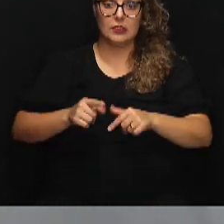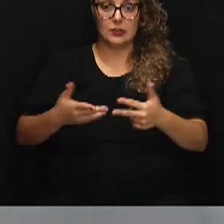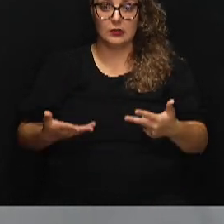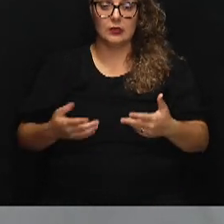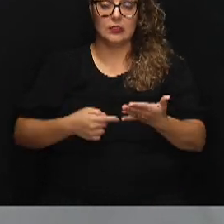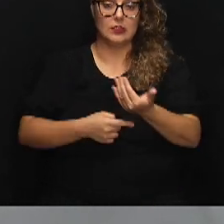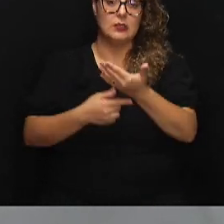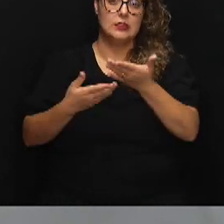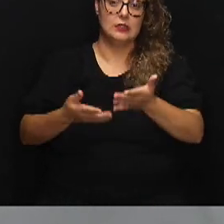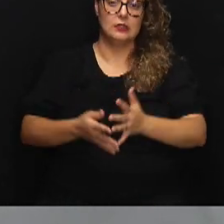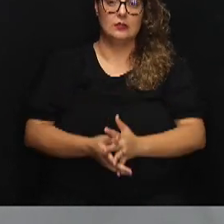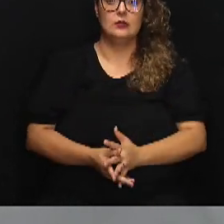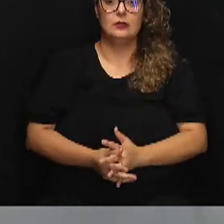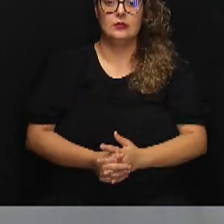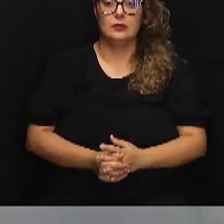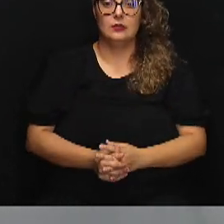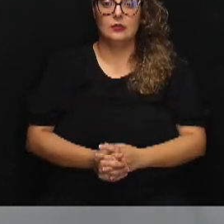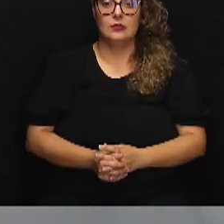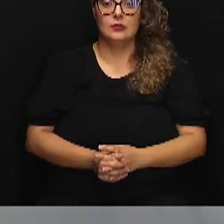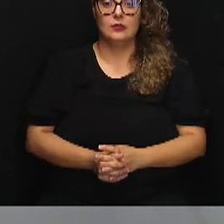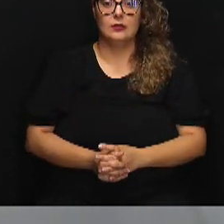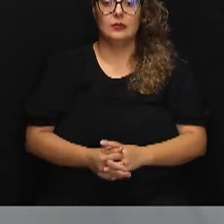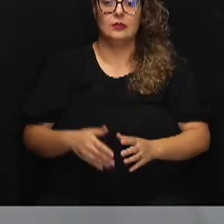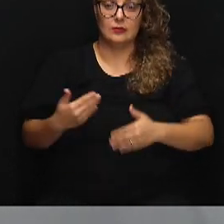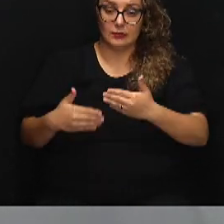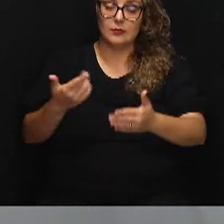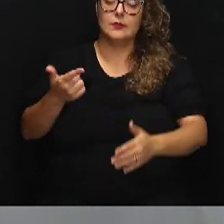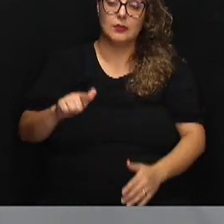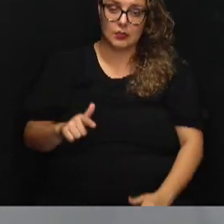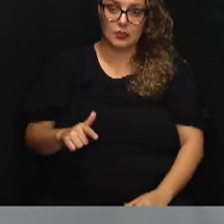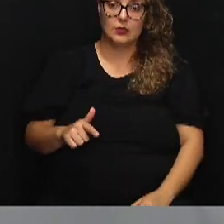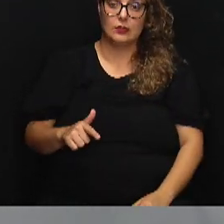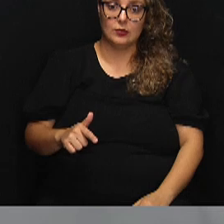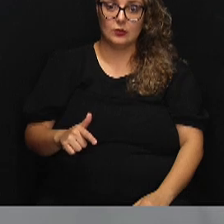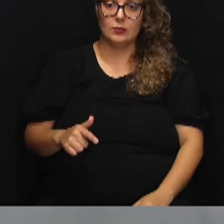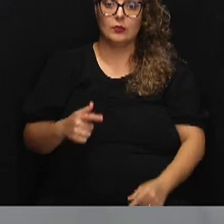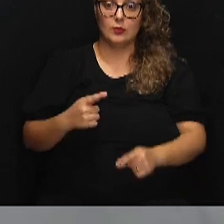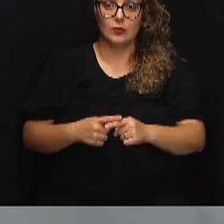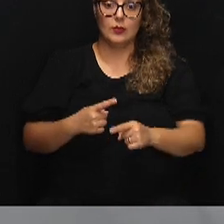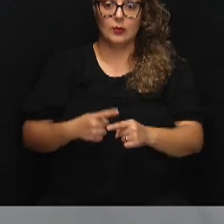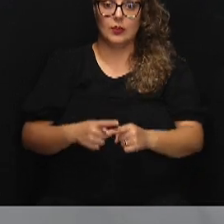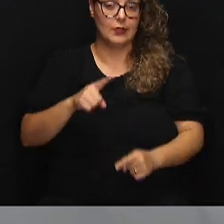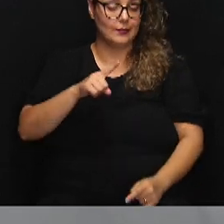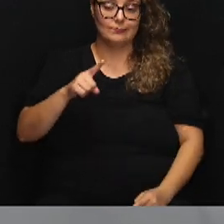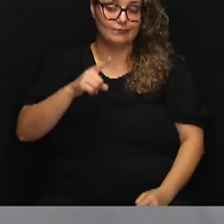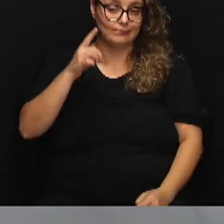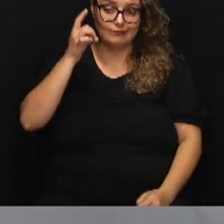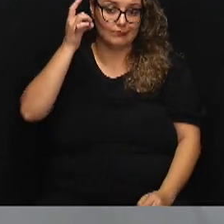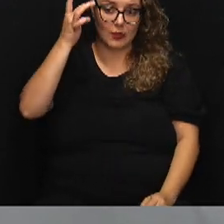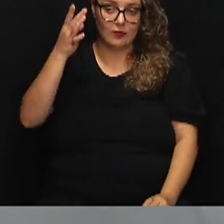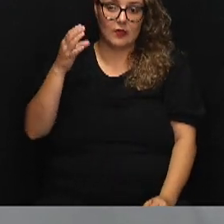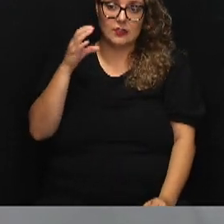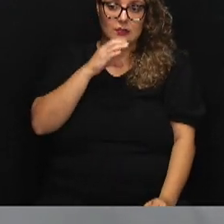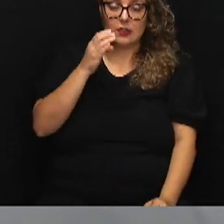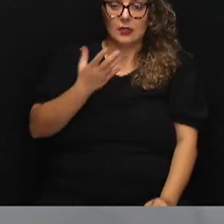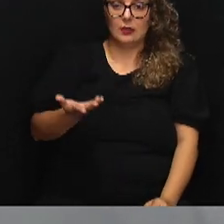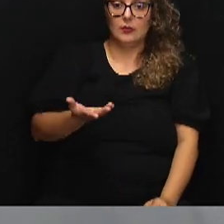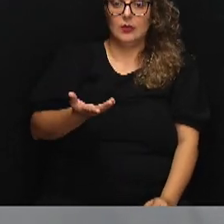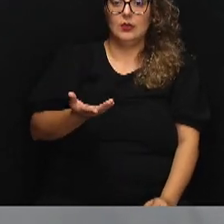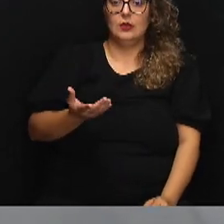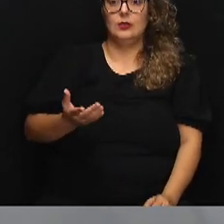tecnologia, e vamos indo, porque o processo é não muito rápido, de fato, ele envolve muitas